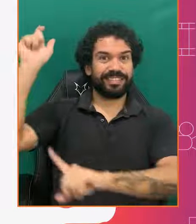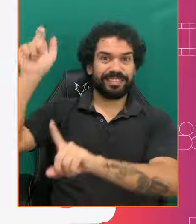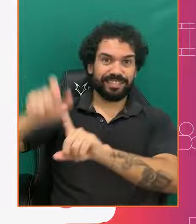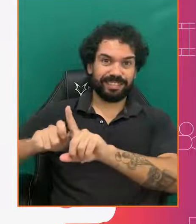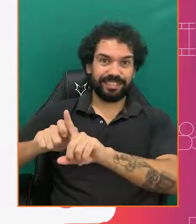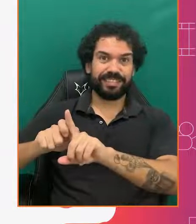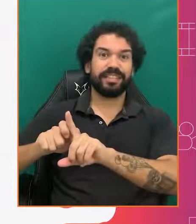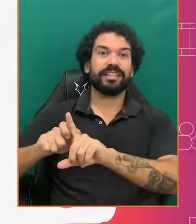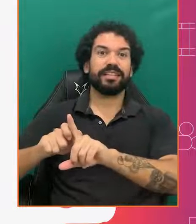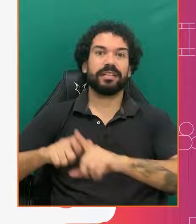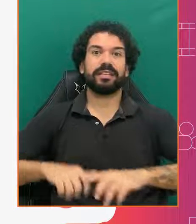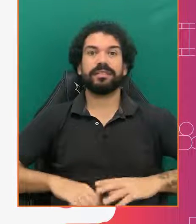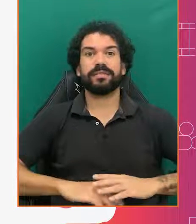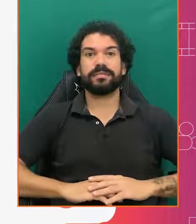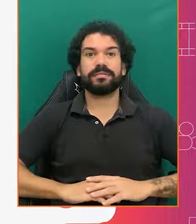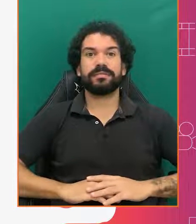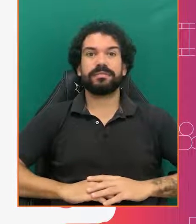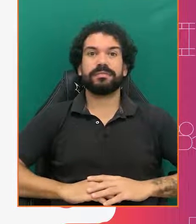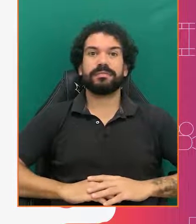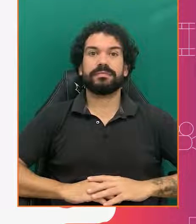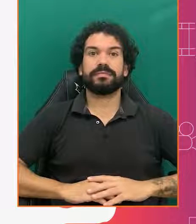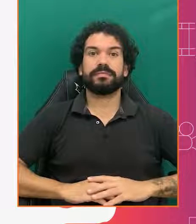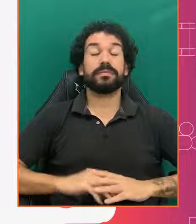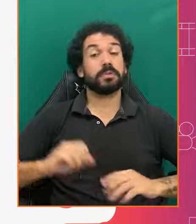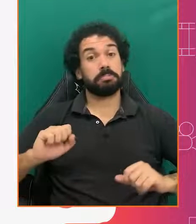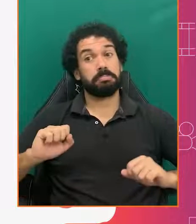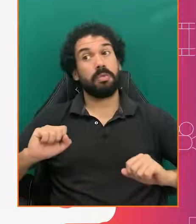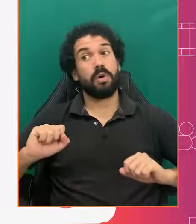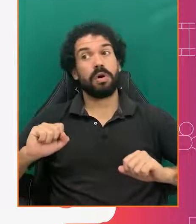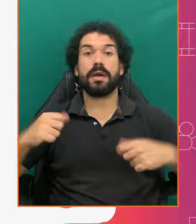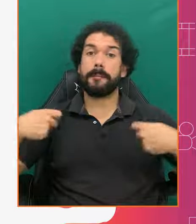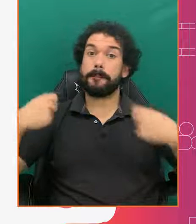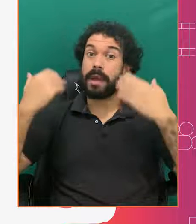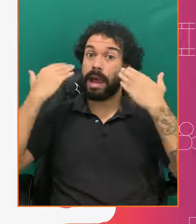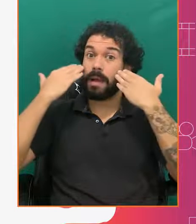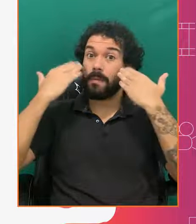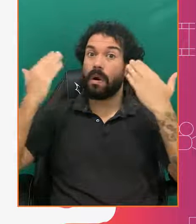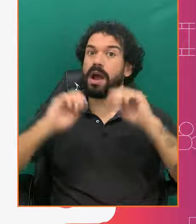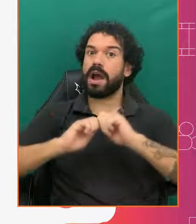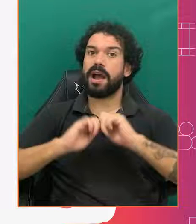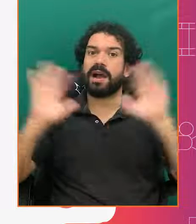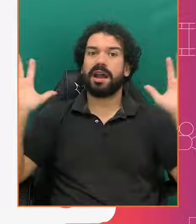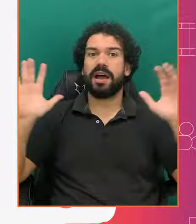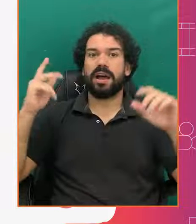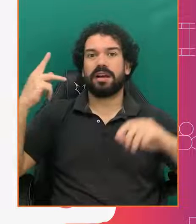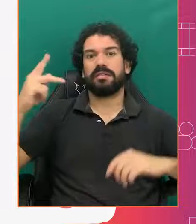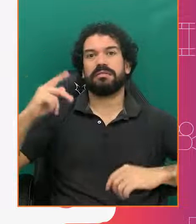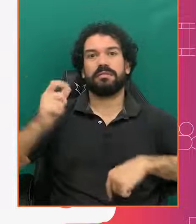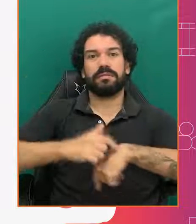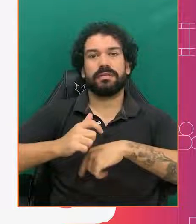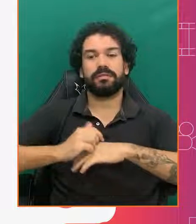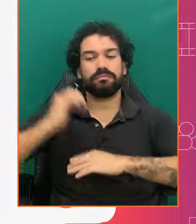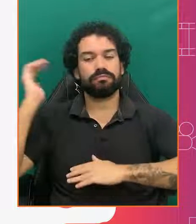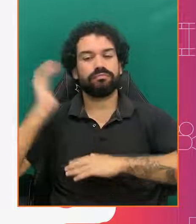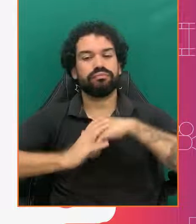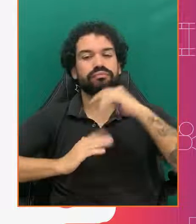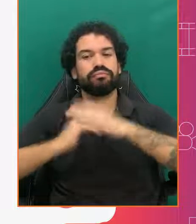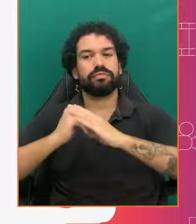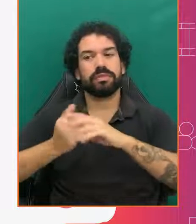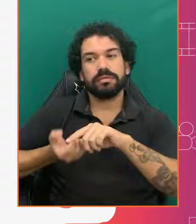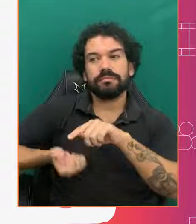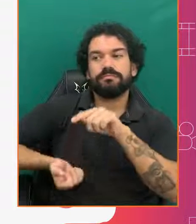personalidade do personagem podem e devem ficar explícitas na sua construção